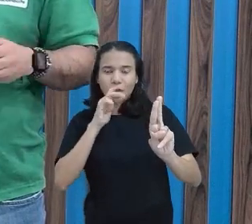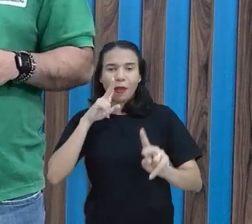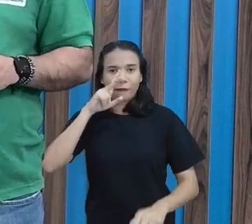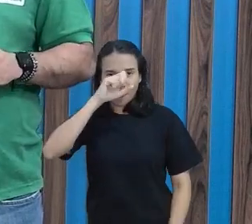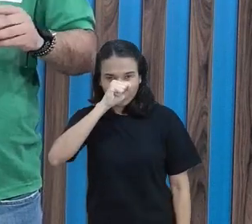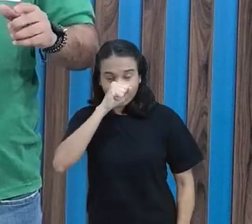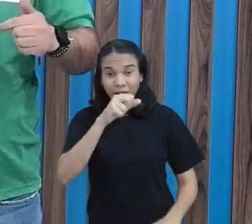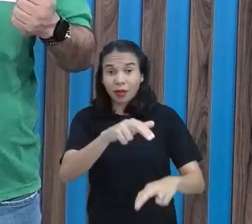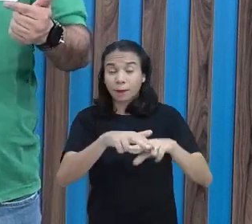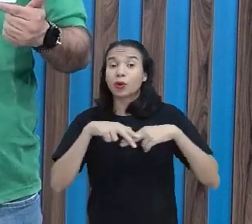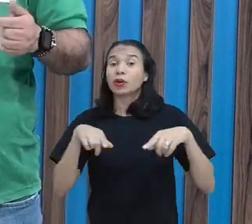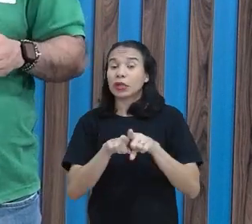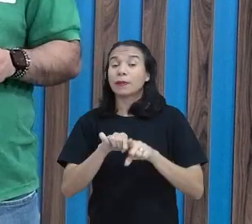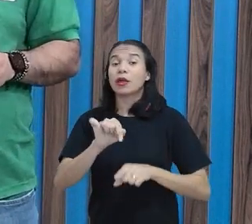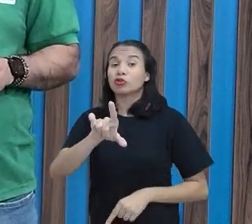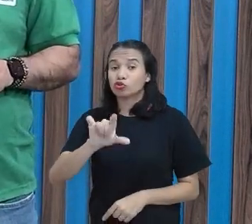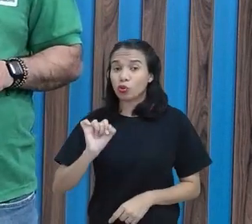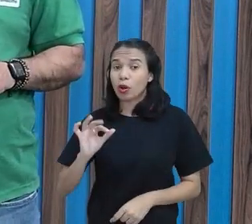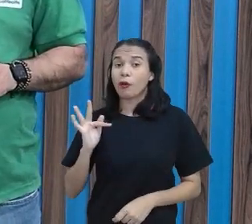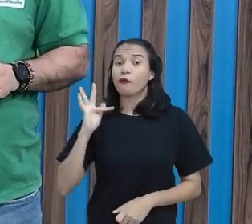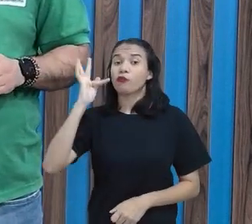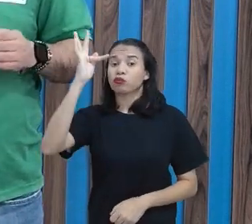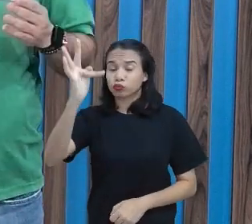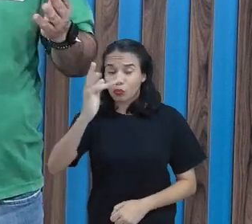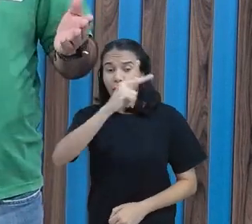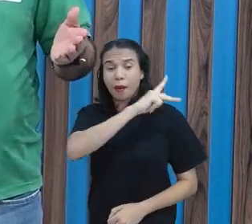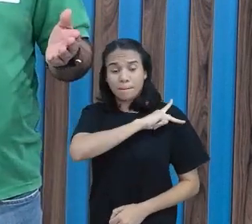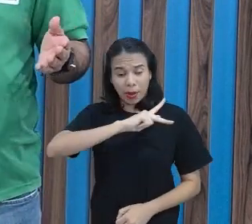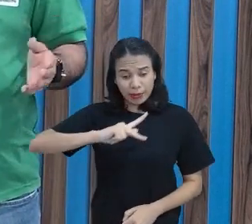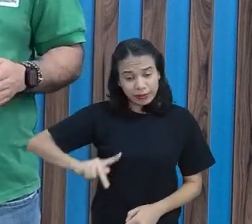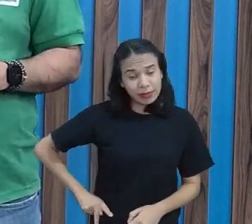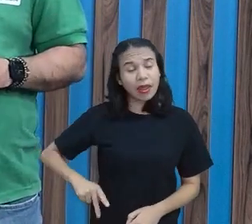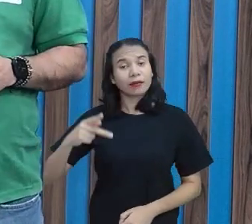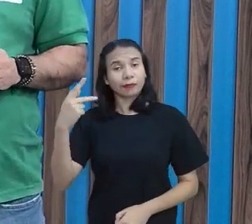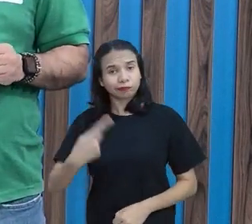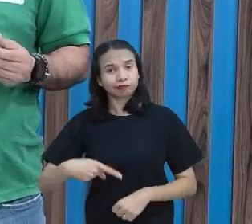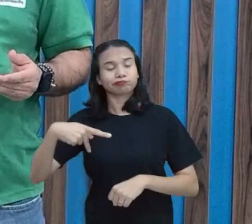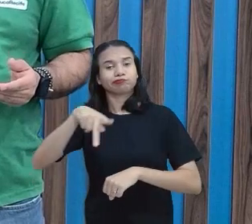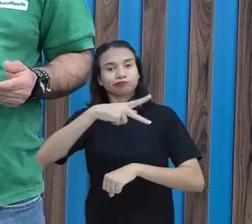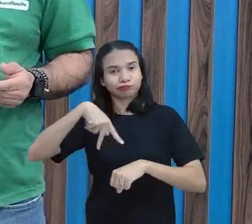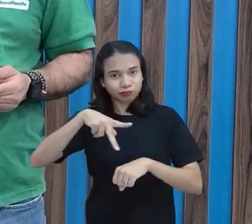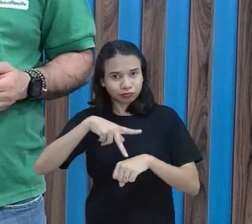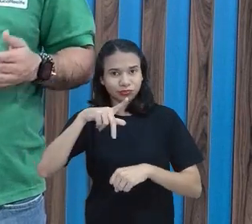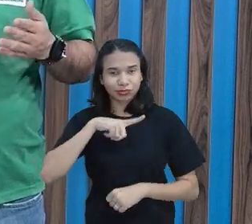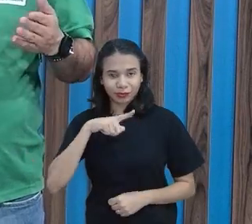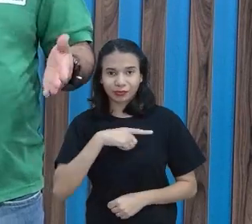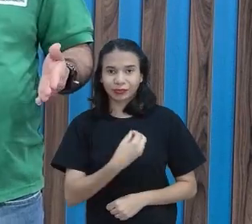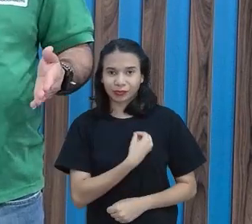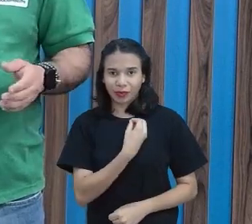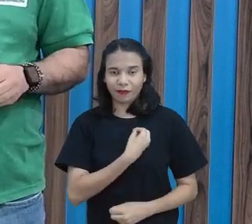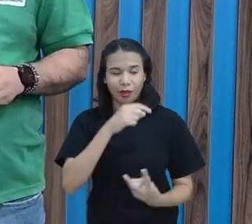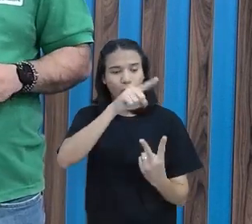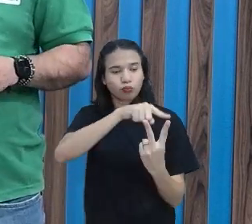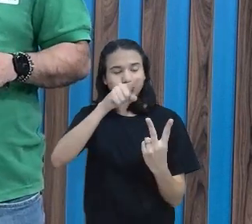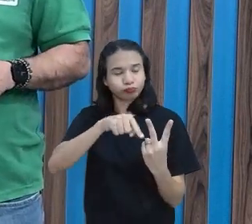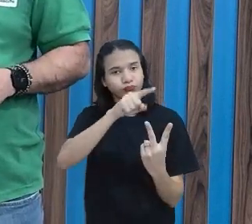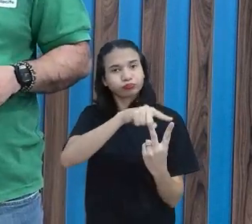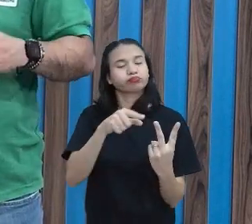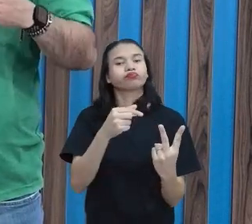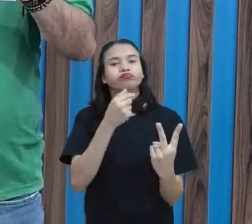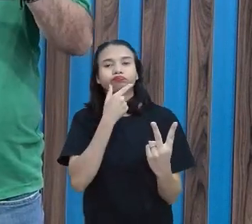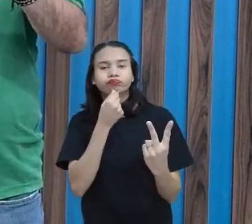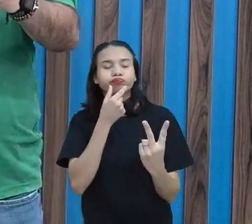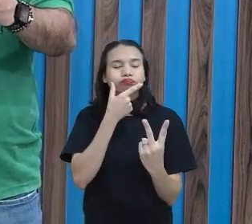vamos escolher o futuro presidente do país, é onde nós temos aí dois candidatos, né? Que chegaram ao segundo